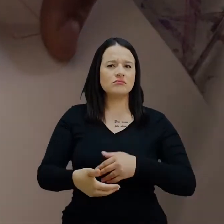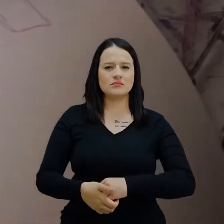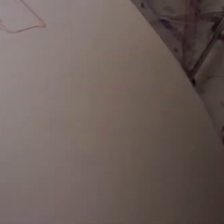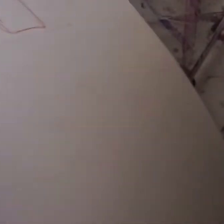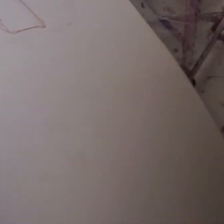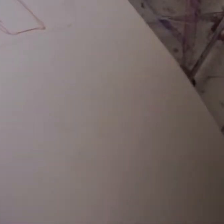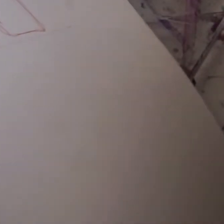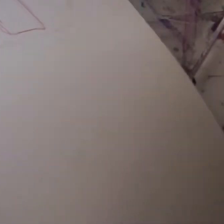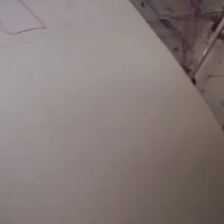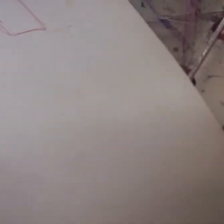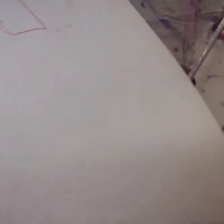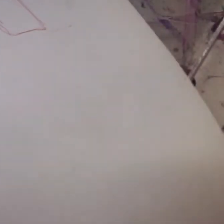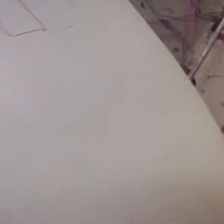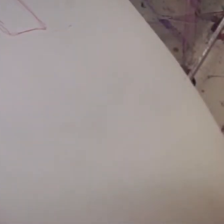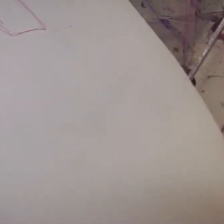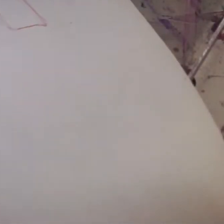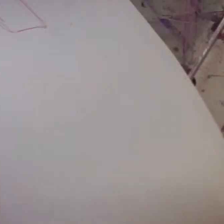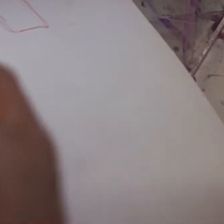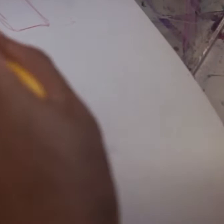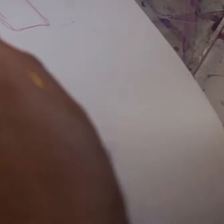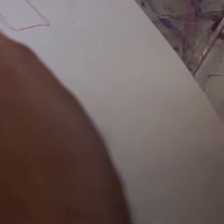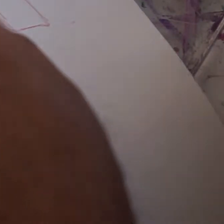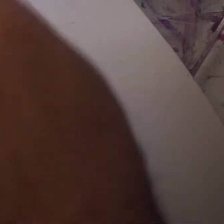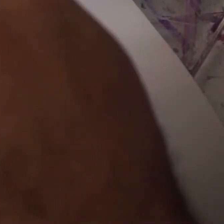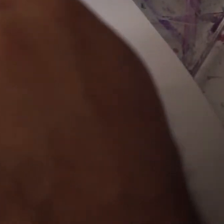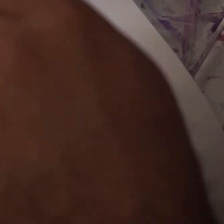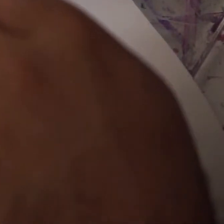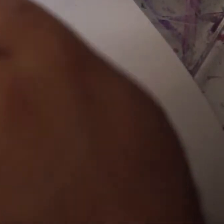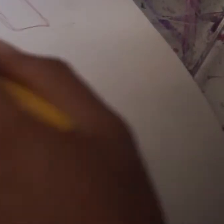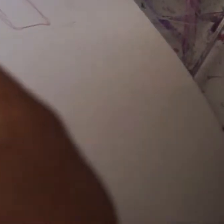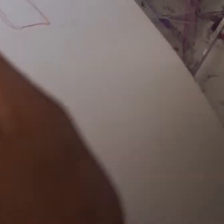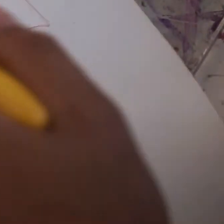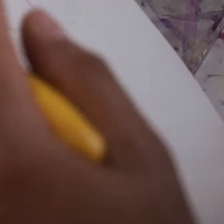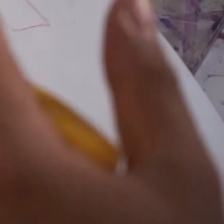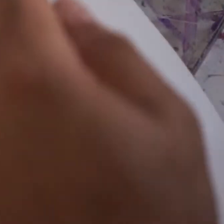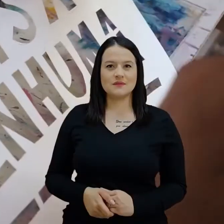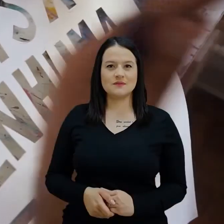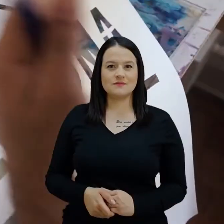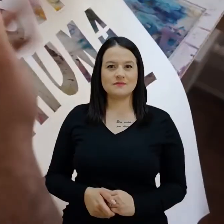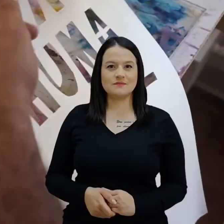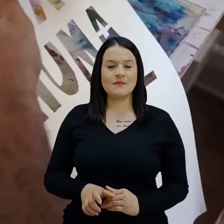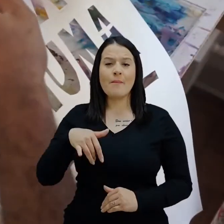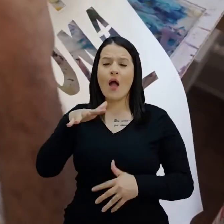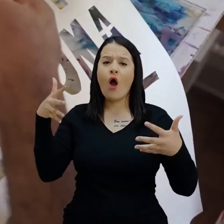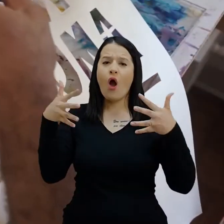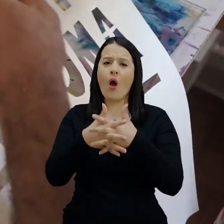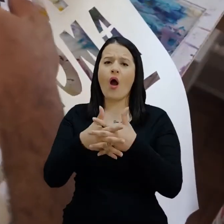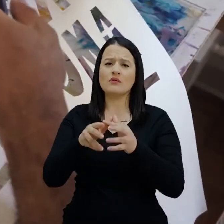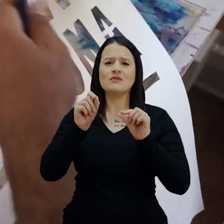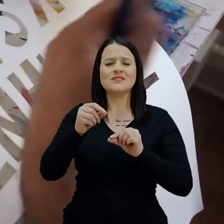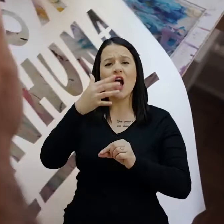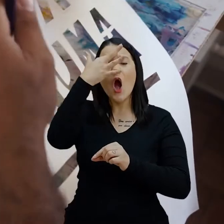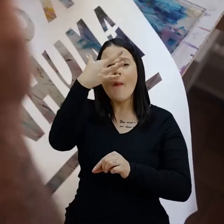e superfícies também. Você pode usar, pintar inclusive, sei lá, uma camiseta, sua camiseta. O mais complicado é você entender